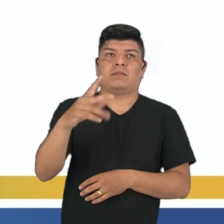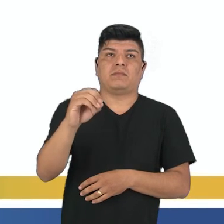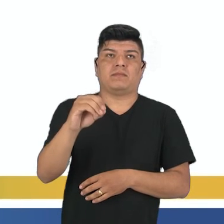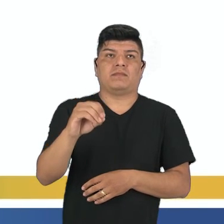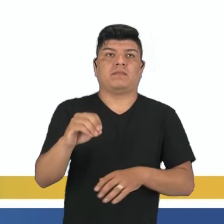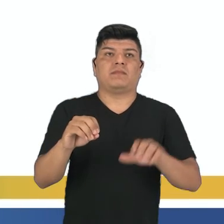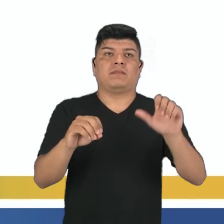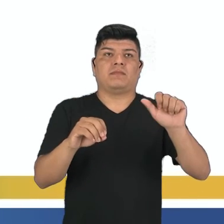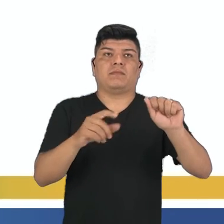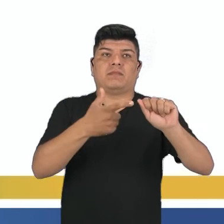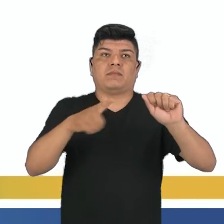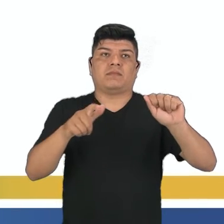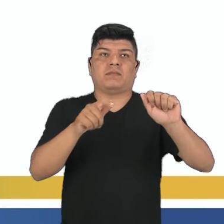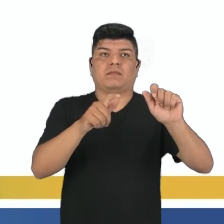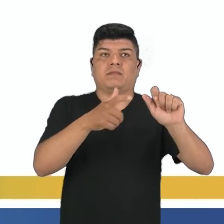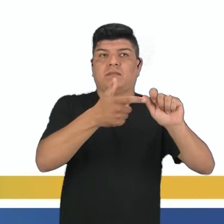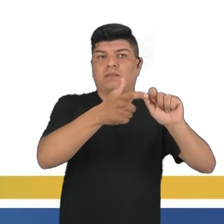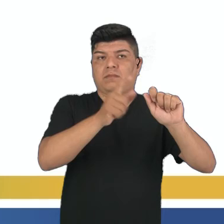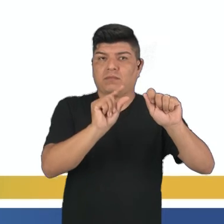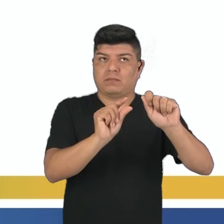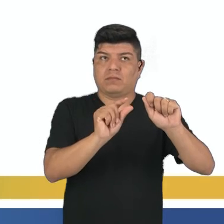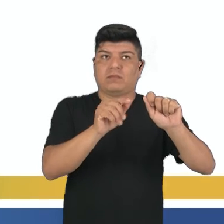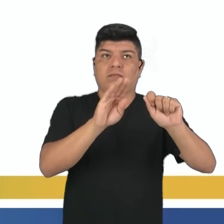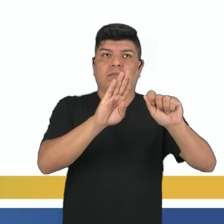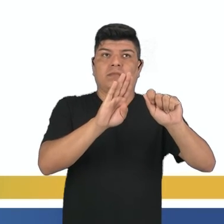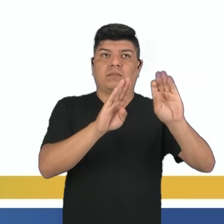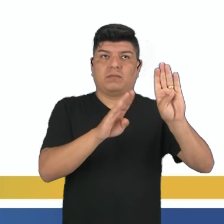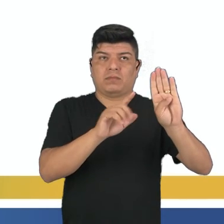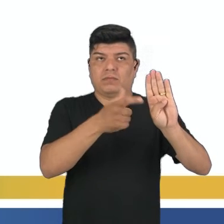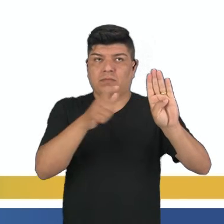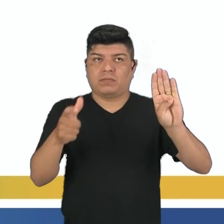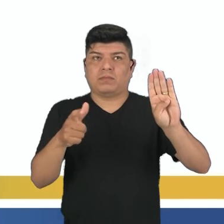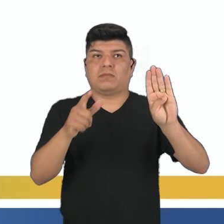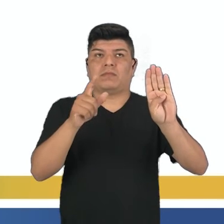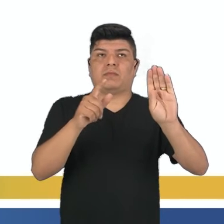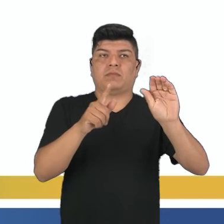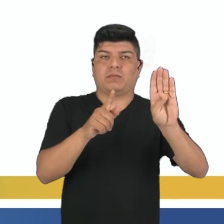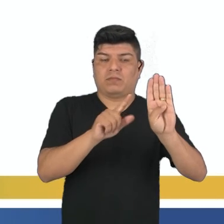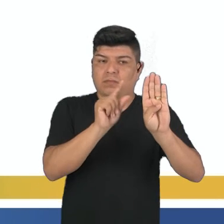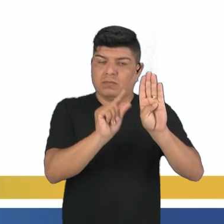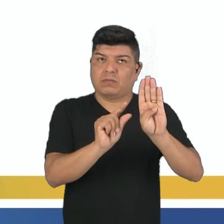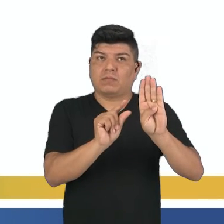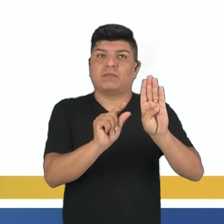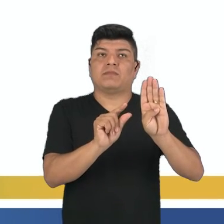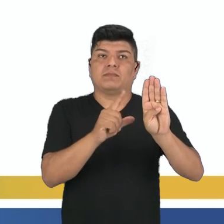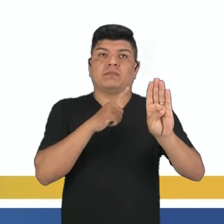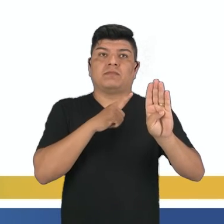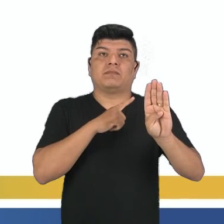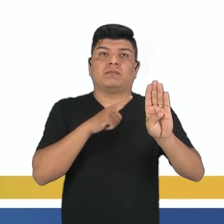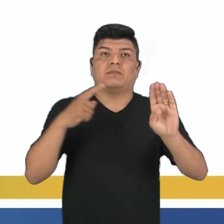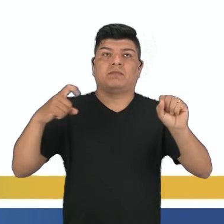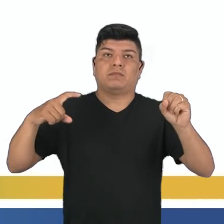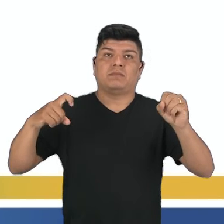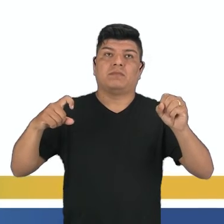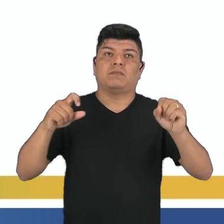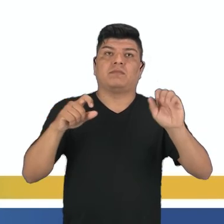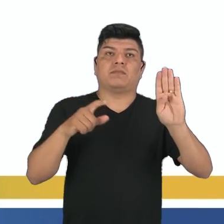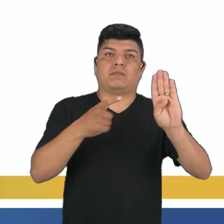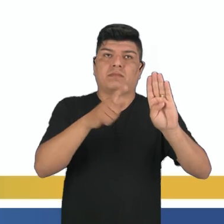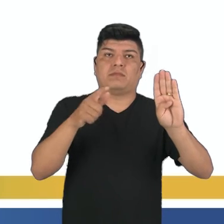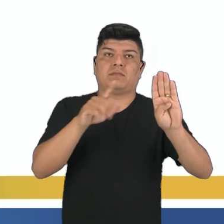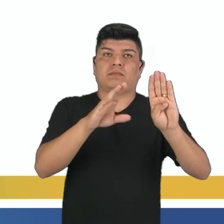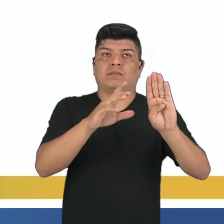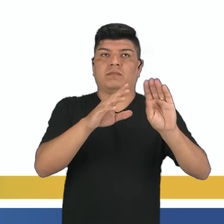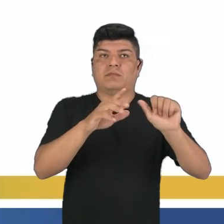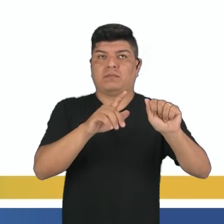Azão, Azinho, Bzão, Bzinho produzem gametas Azão, Bzão, Azinho e Bzinho. Azão, Azinho,